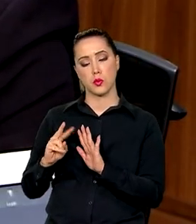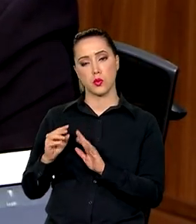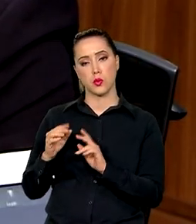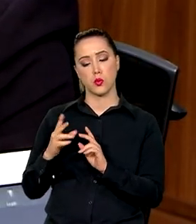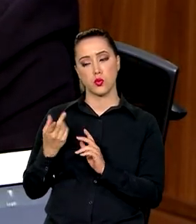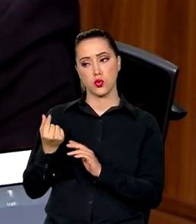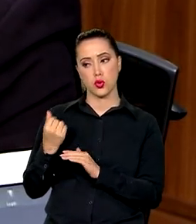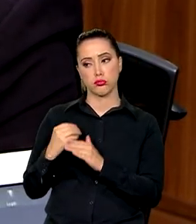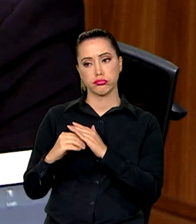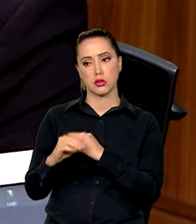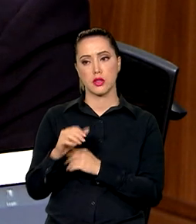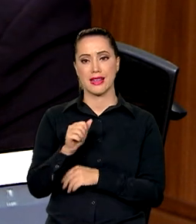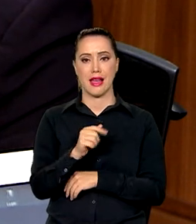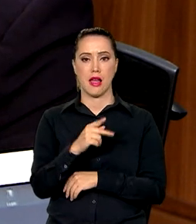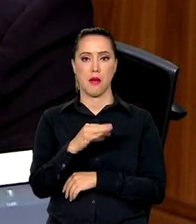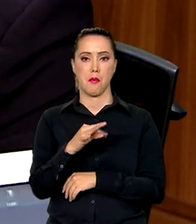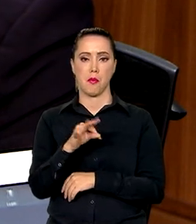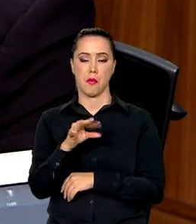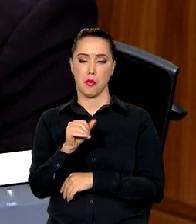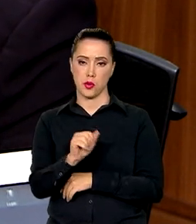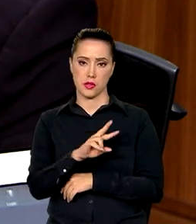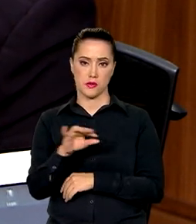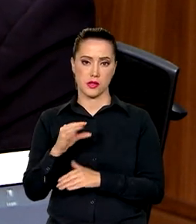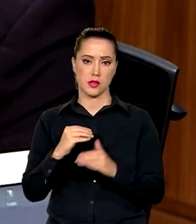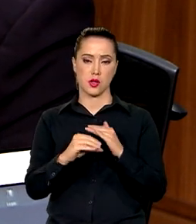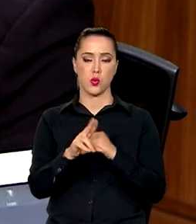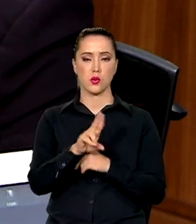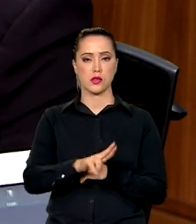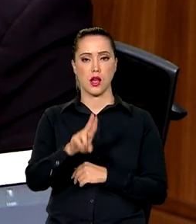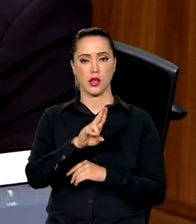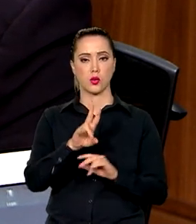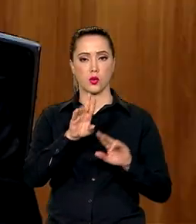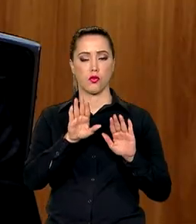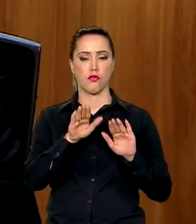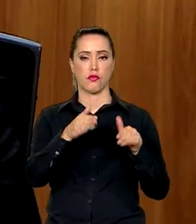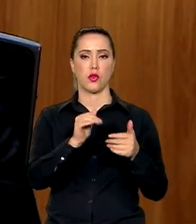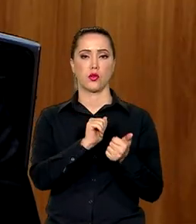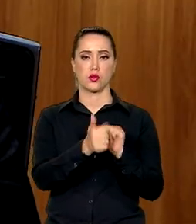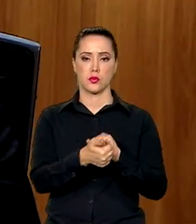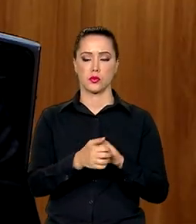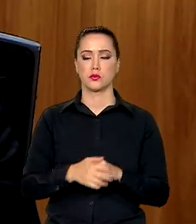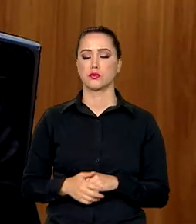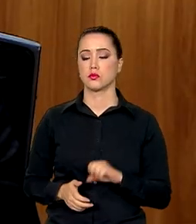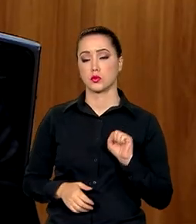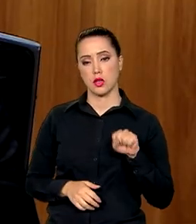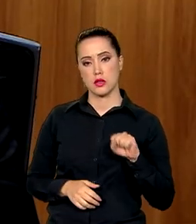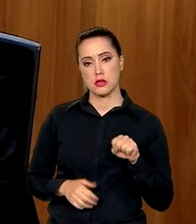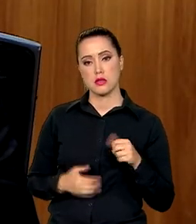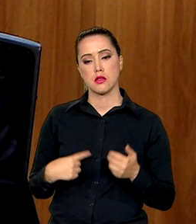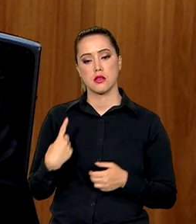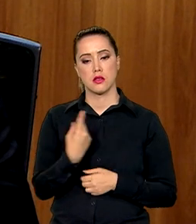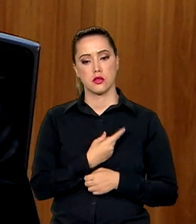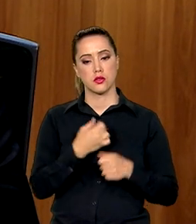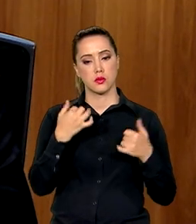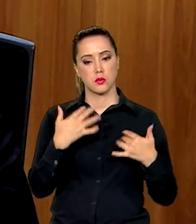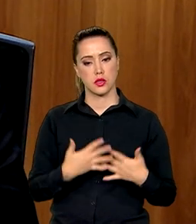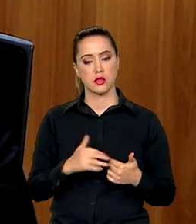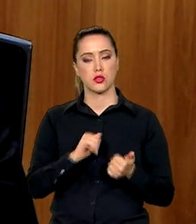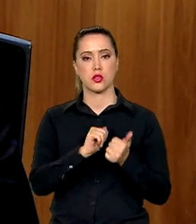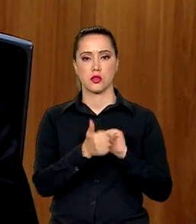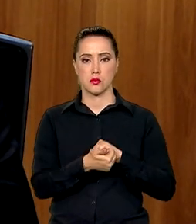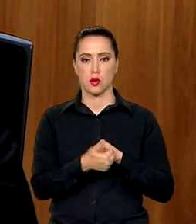da arrecadação dessas apostas seja destinada para ações voltadas ao esporte sim sem sombra de dúvidas a gente fala de apostas